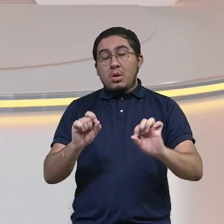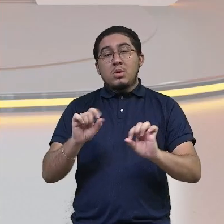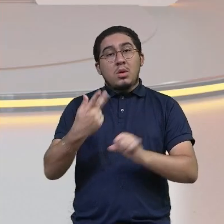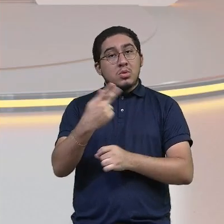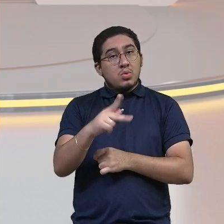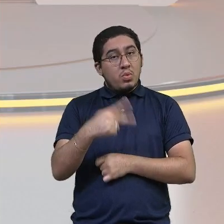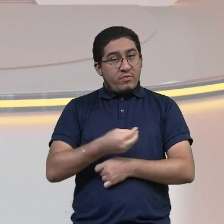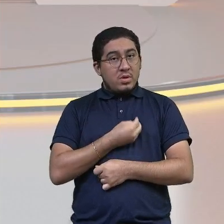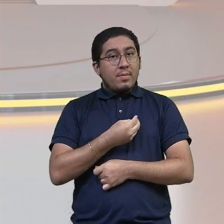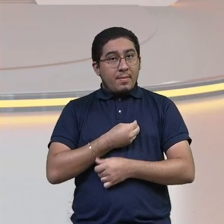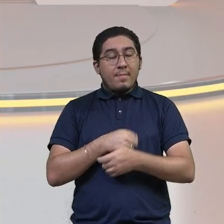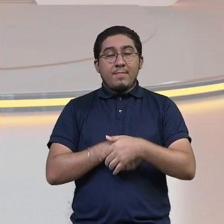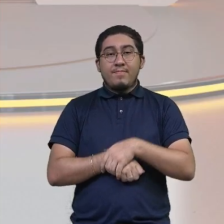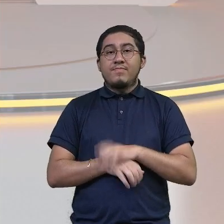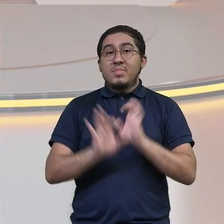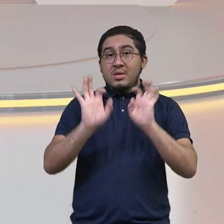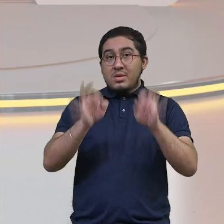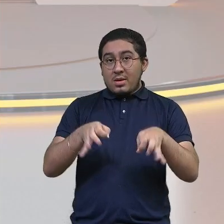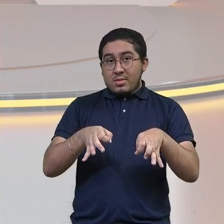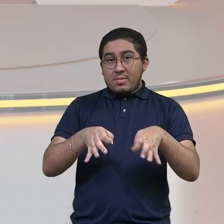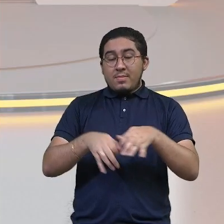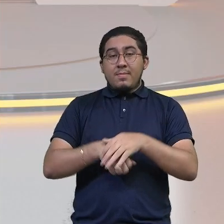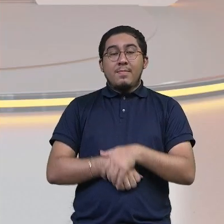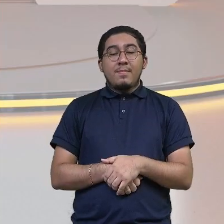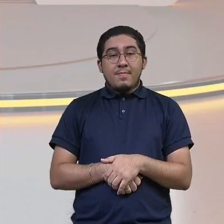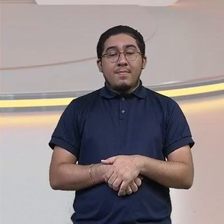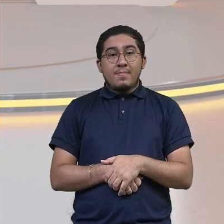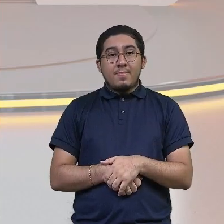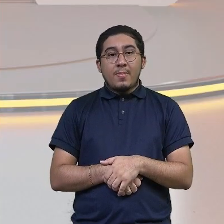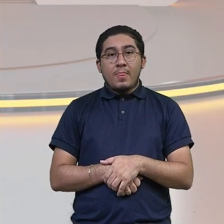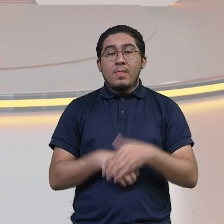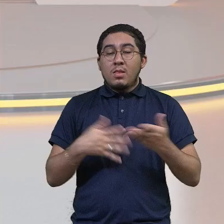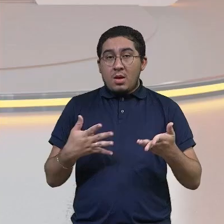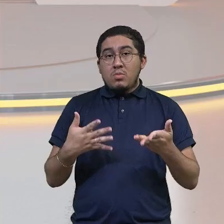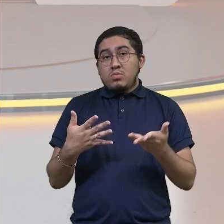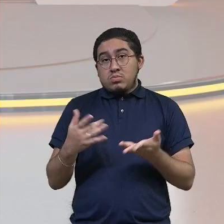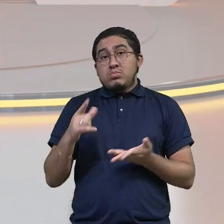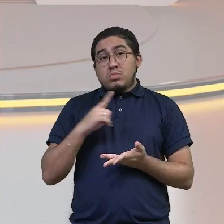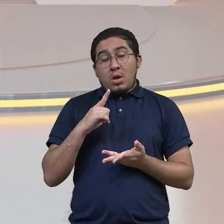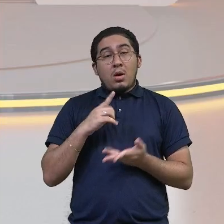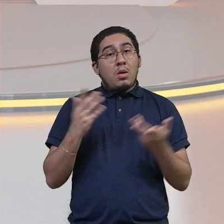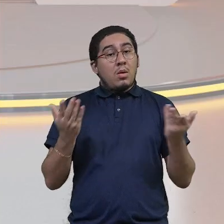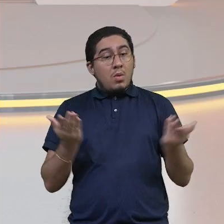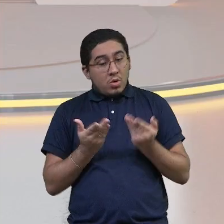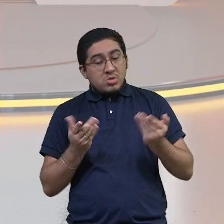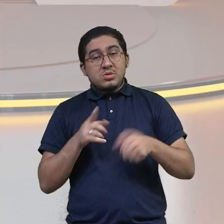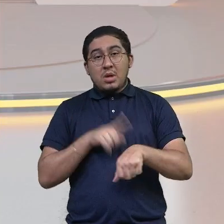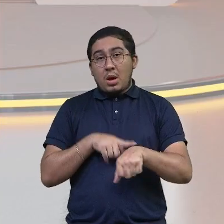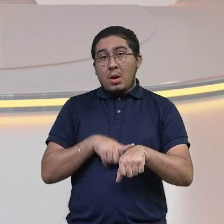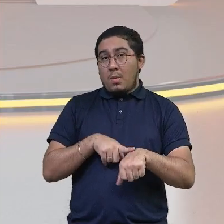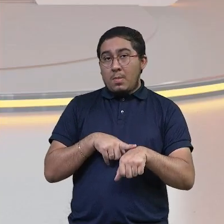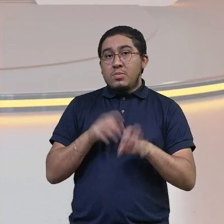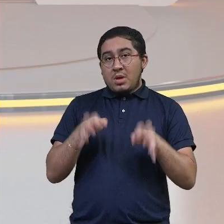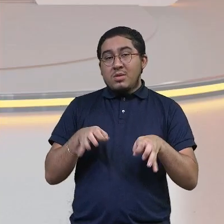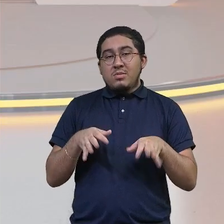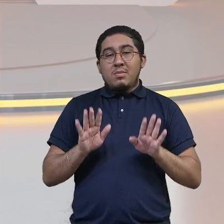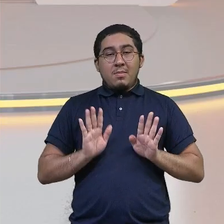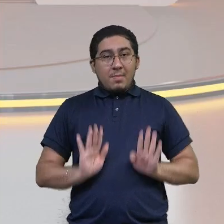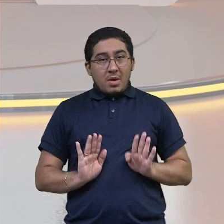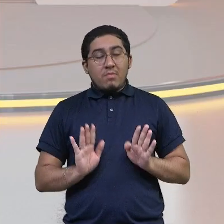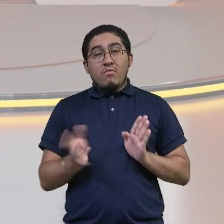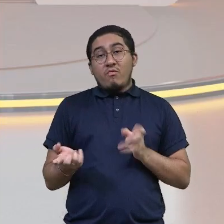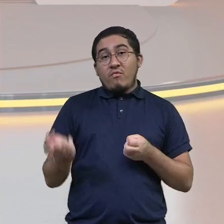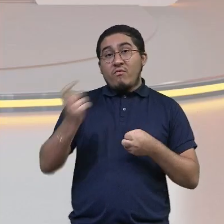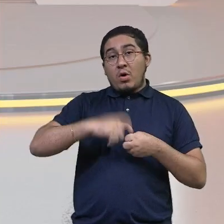sua vida, certo? Então, está muito perto do que a gente está vivendo hoje. Então, ali, vamos voltar aqui para o nosso